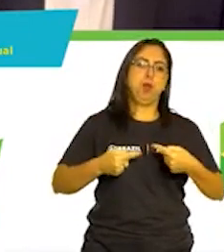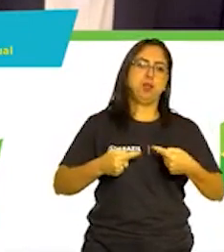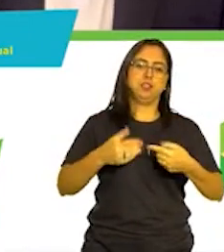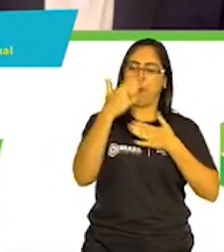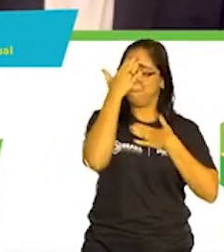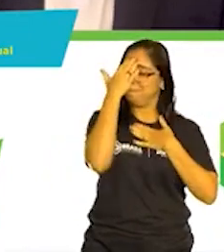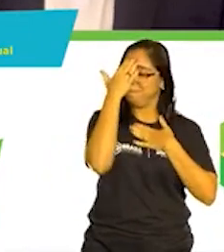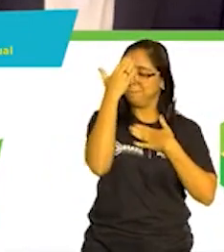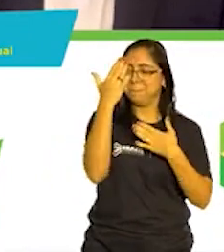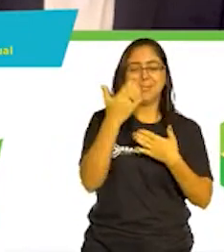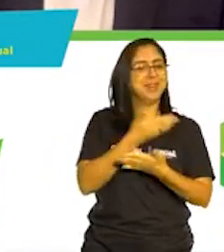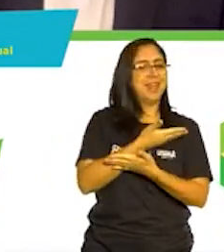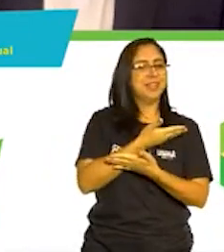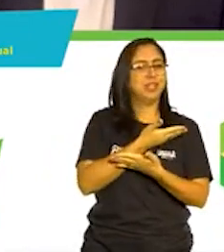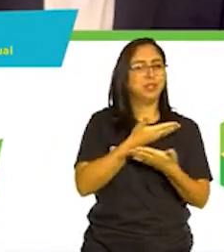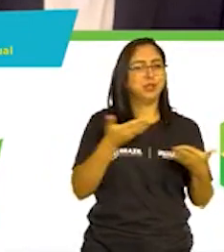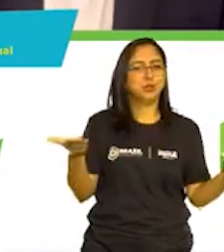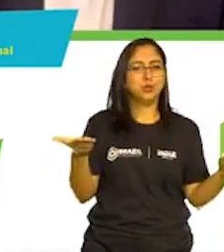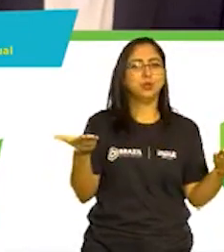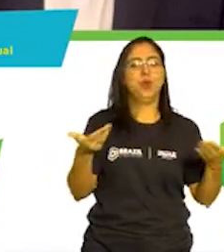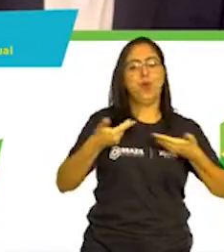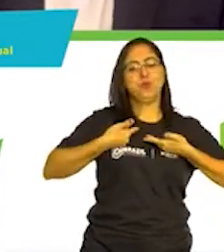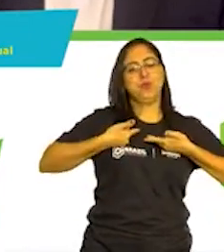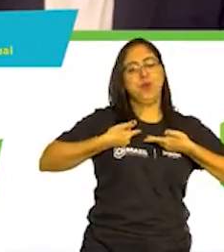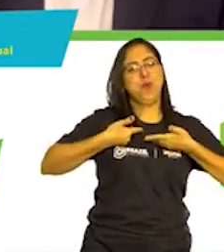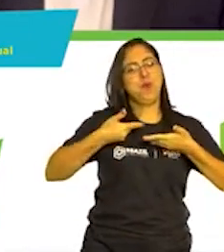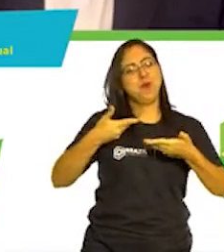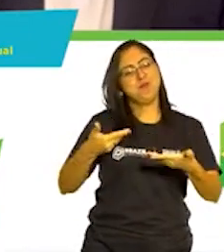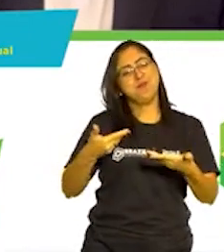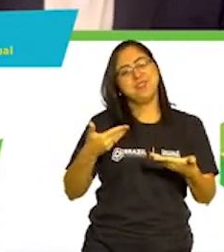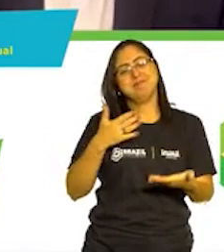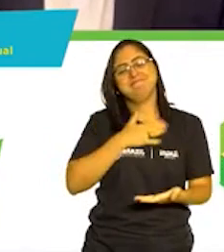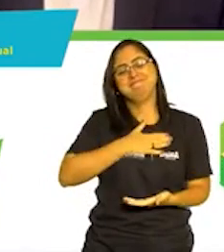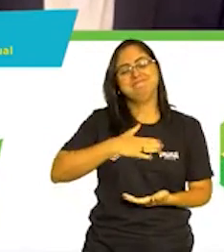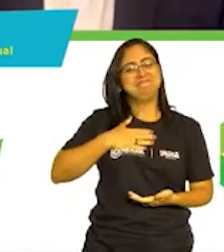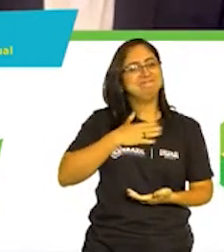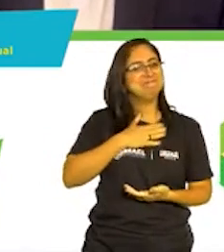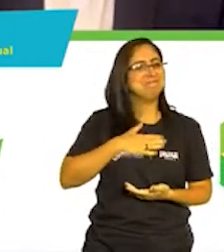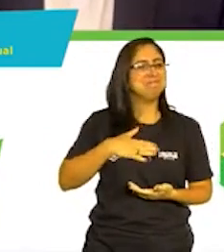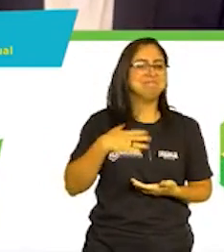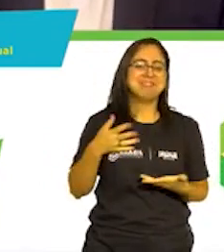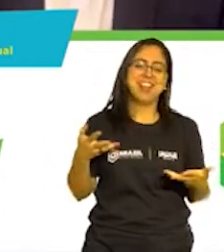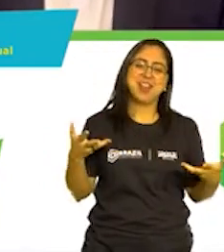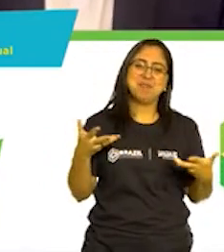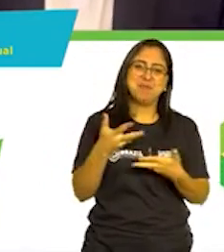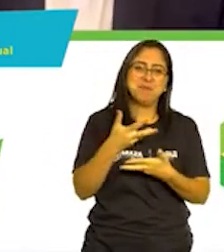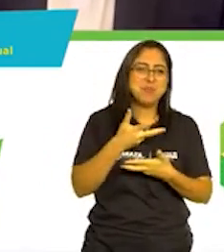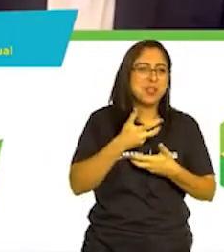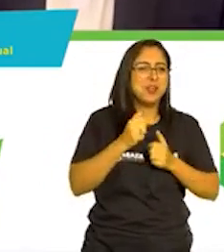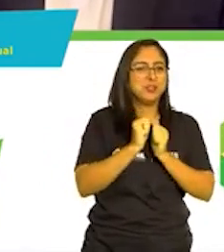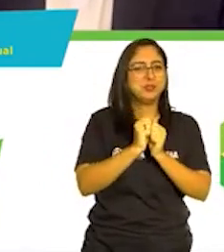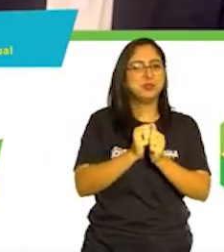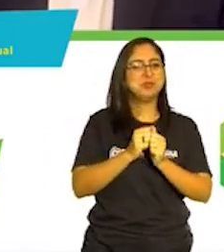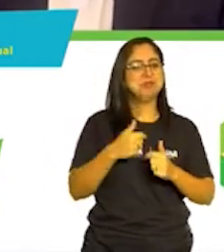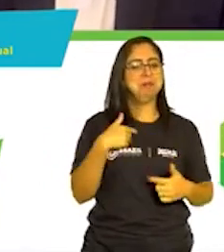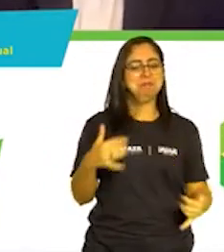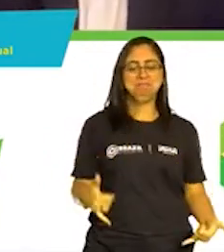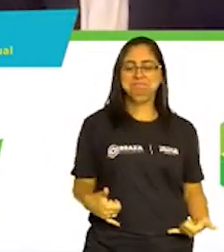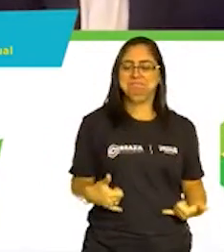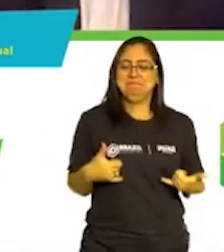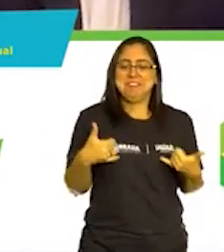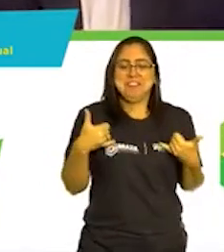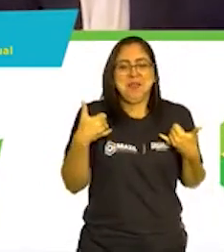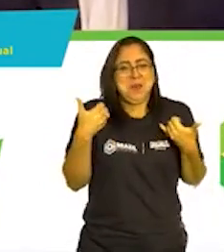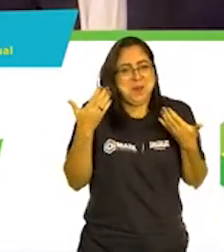pelo convite, foi um luxo estar com vocês, muito, muito orgulhosa e muito envaidecida, viu?